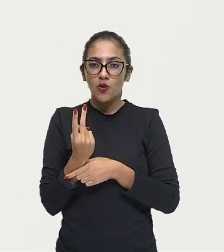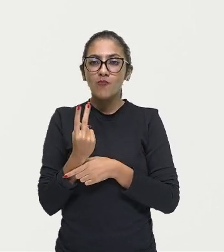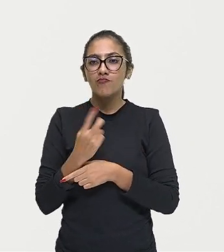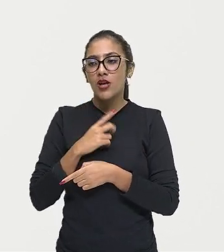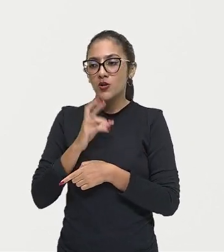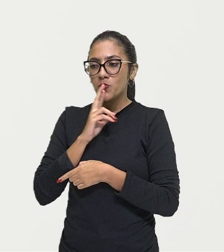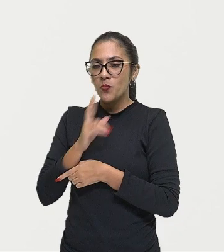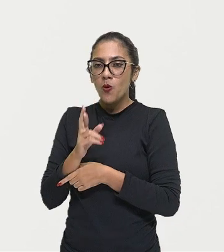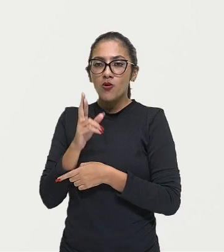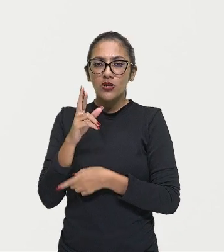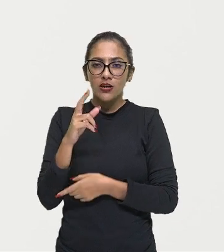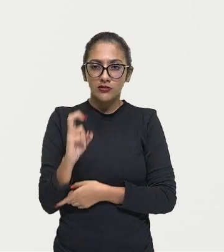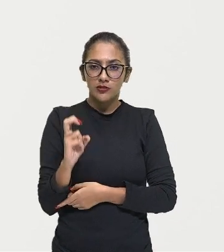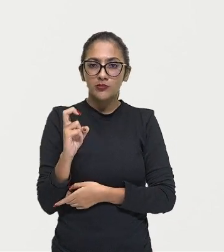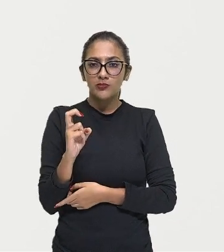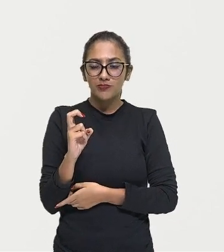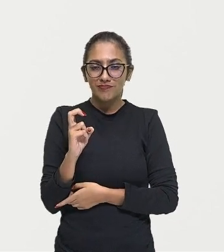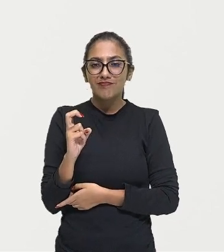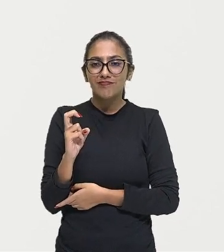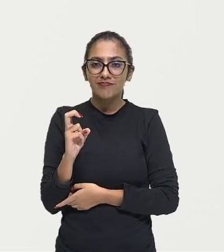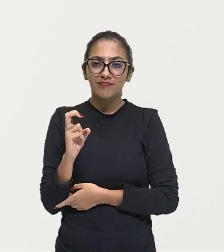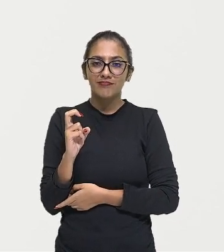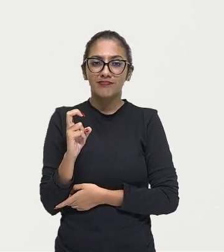a 5